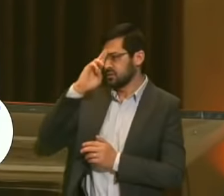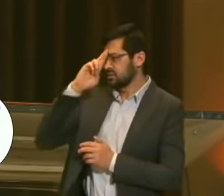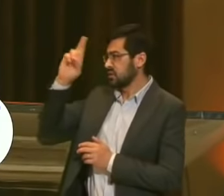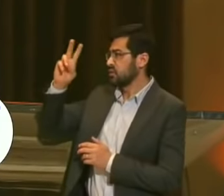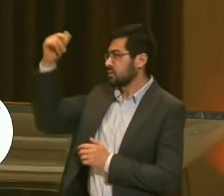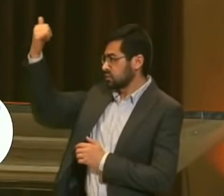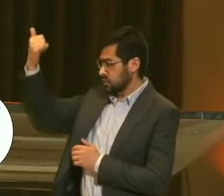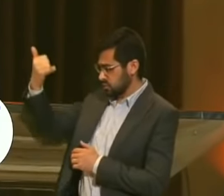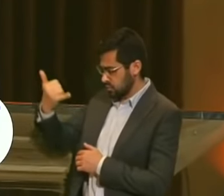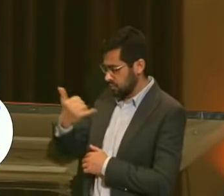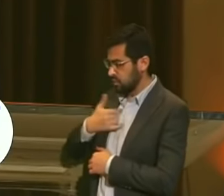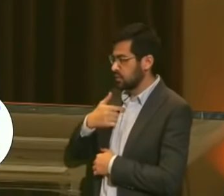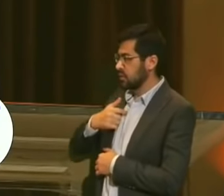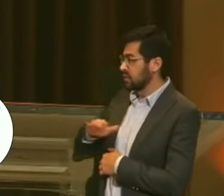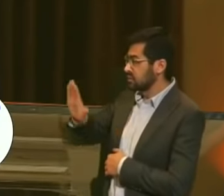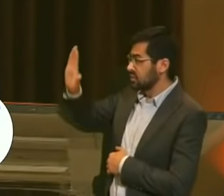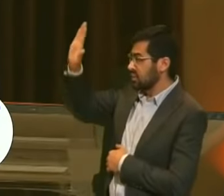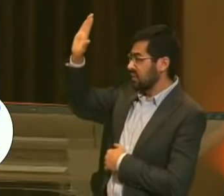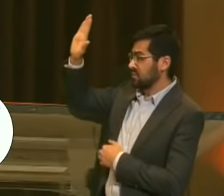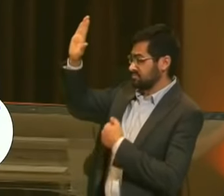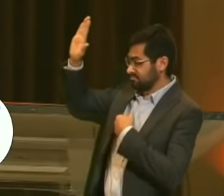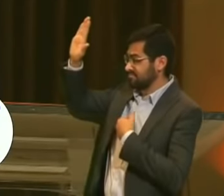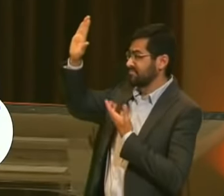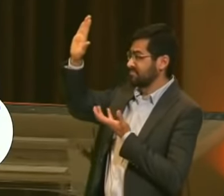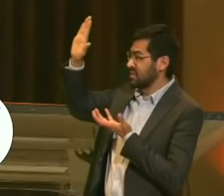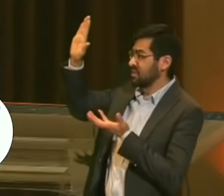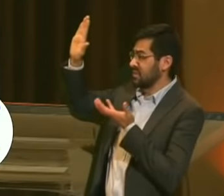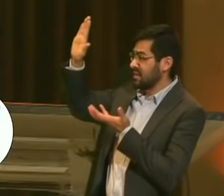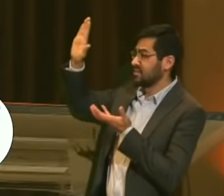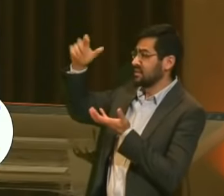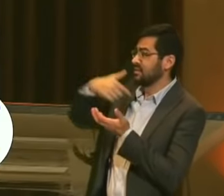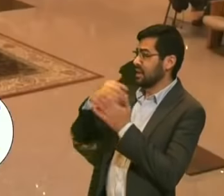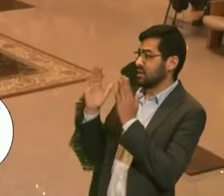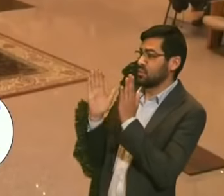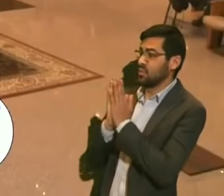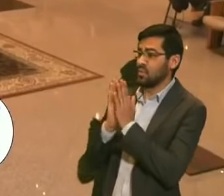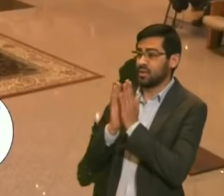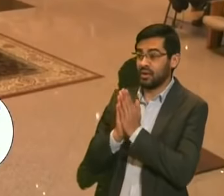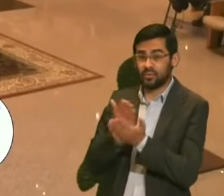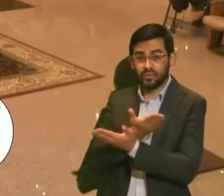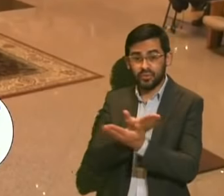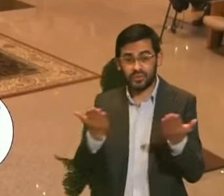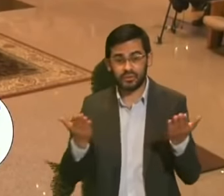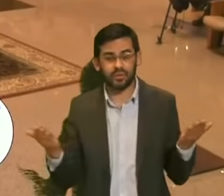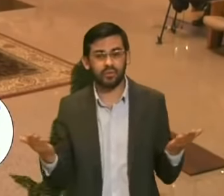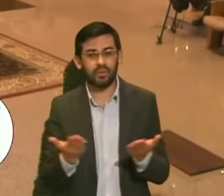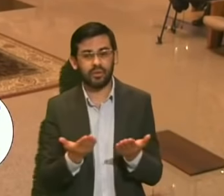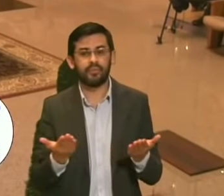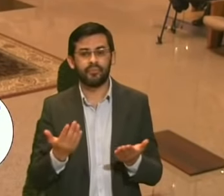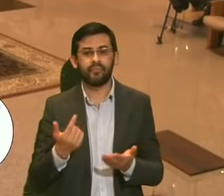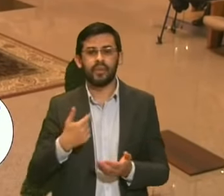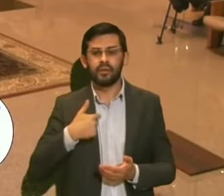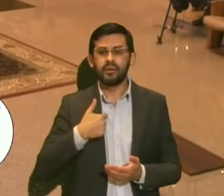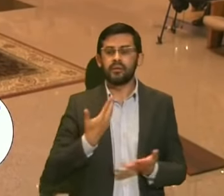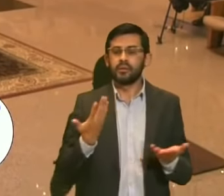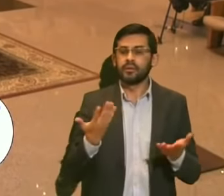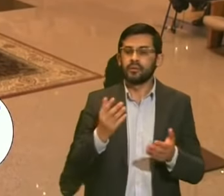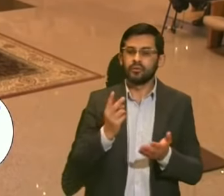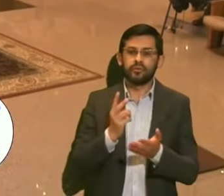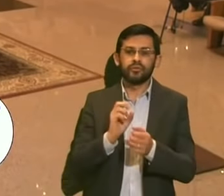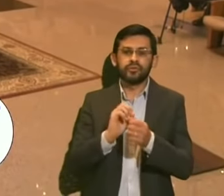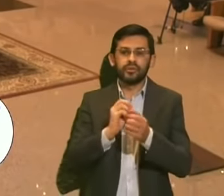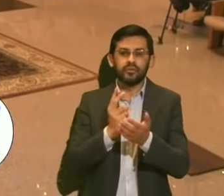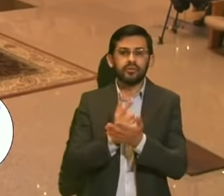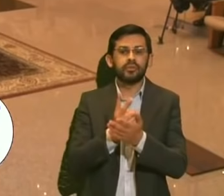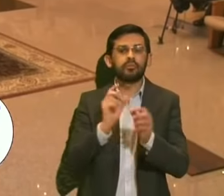falou comigo, sou eu, tá? Eu queria orar por você agora, tá? E eu faço sempre